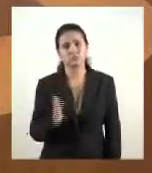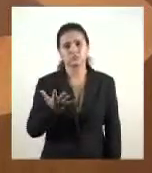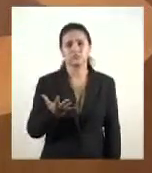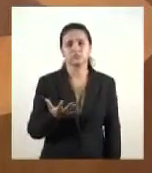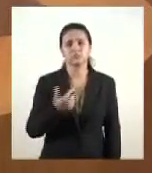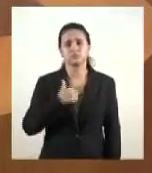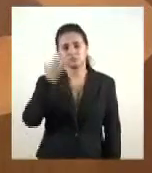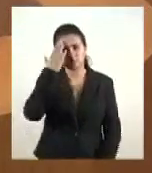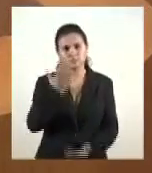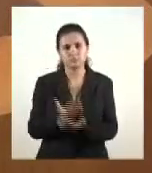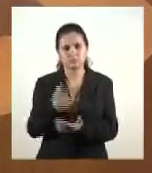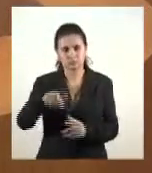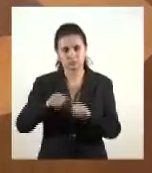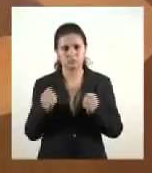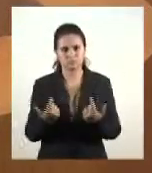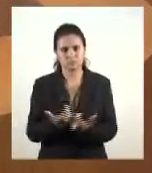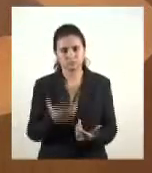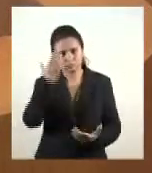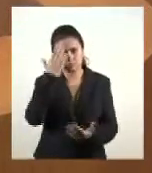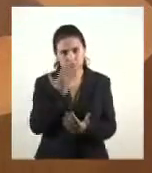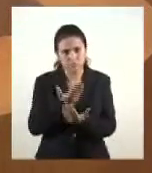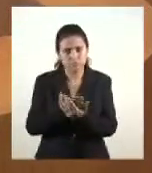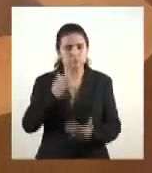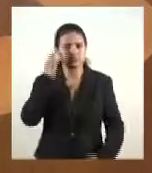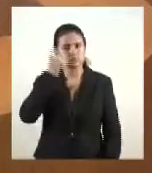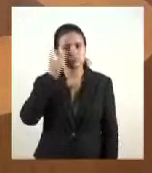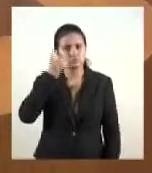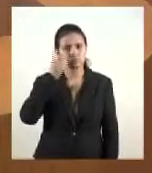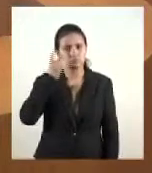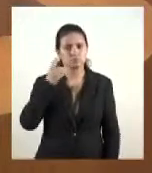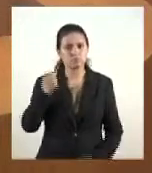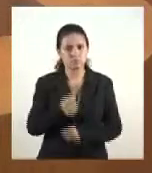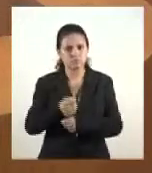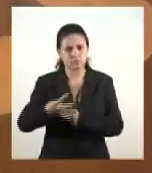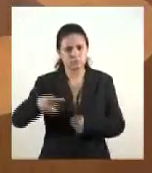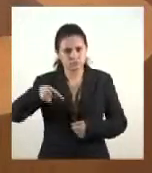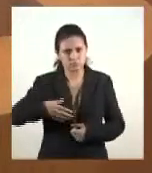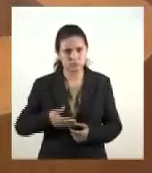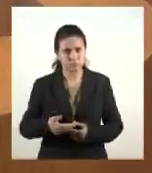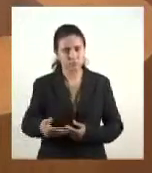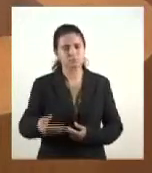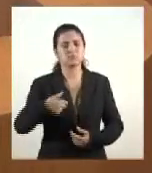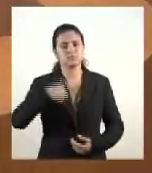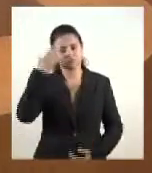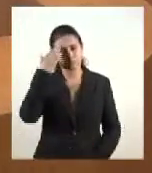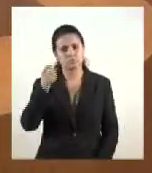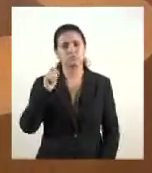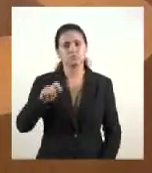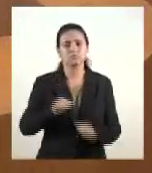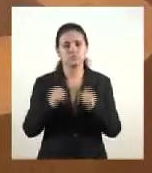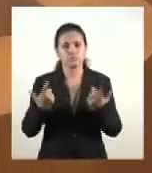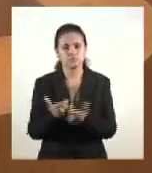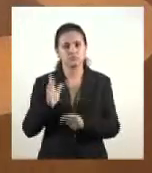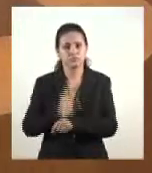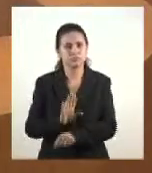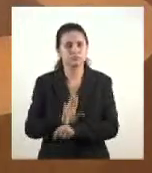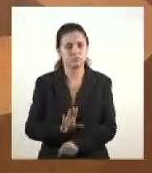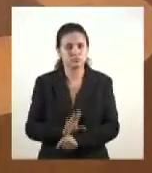acredito nessa casa, acredito nos deputados que compõem essa legislatura e tenho absoluta certeza que essa casa haverá de contribuir de